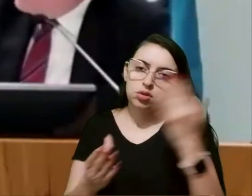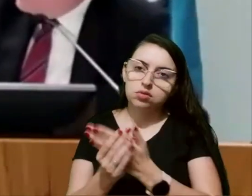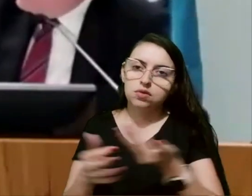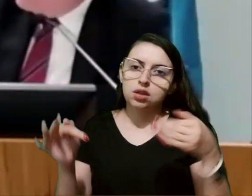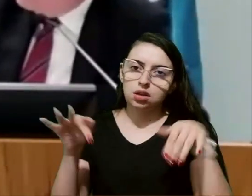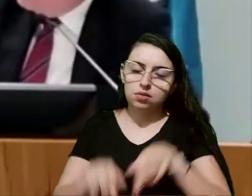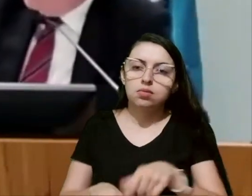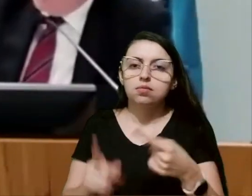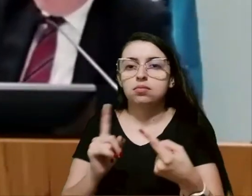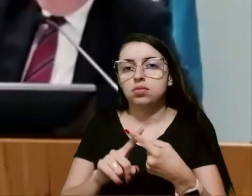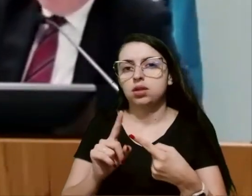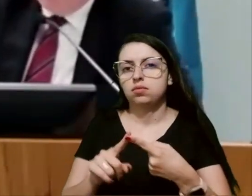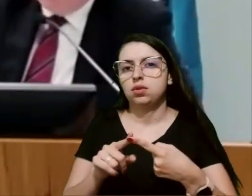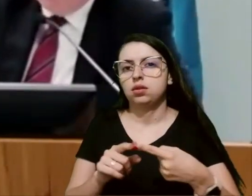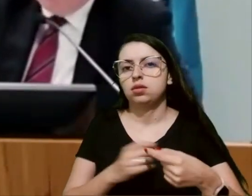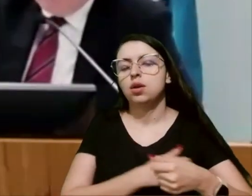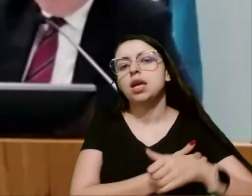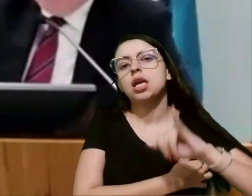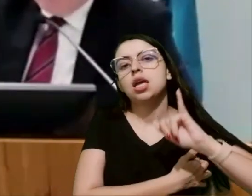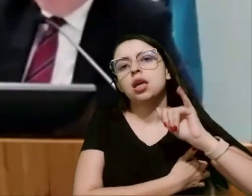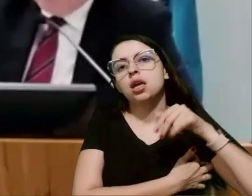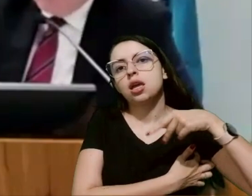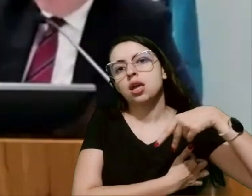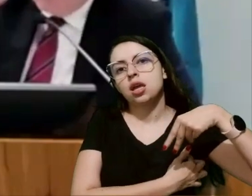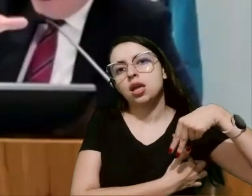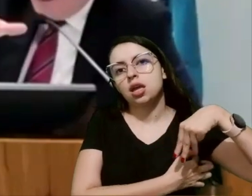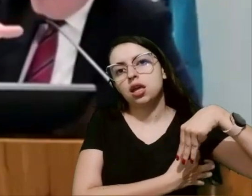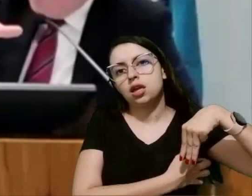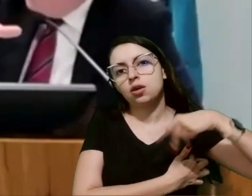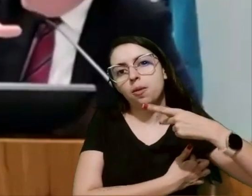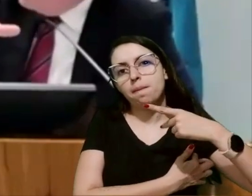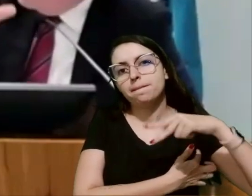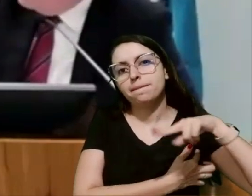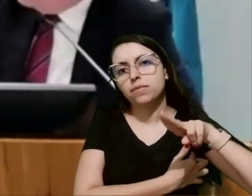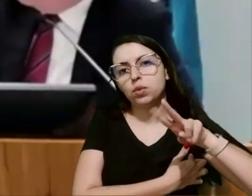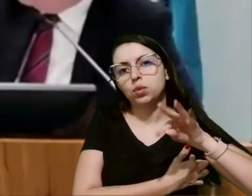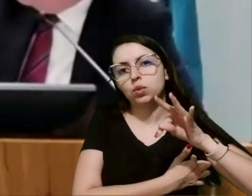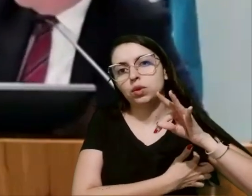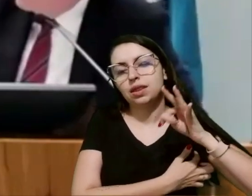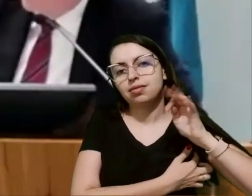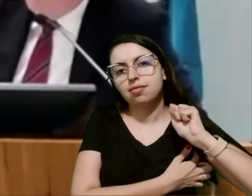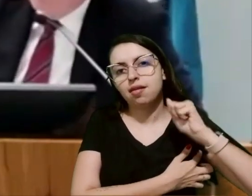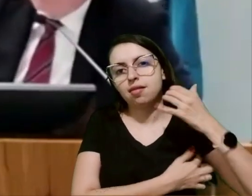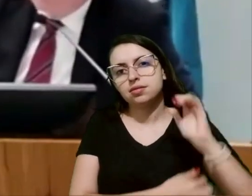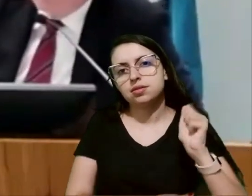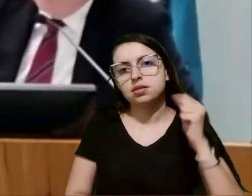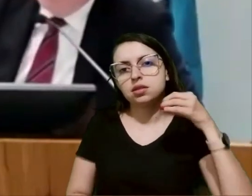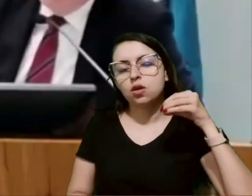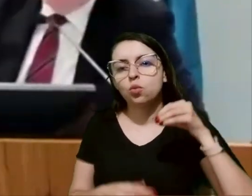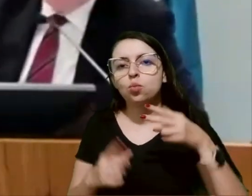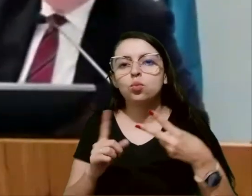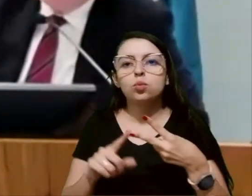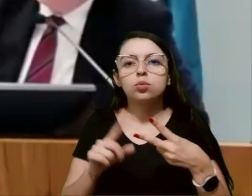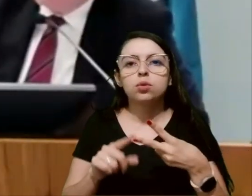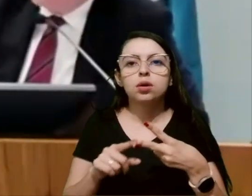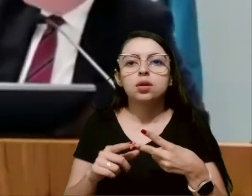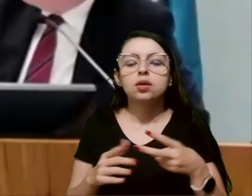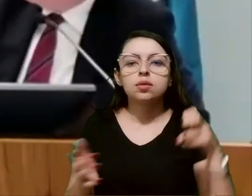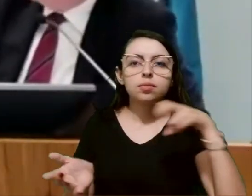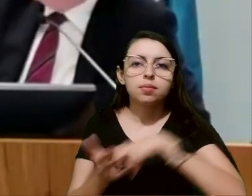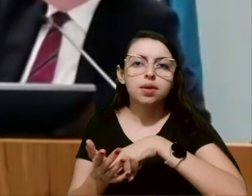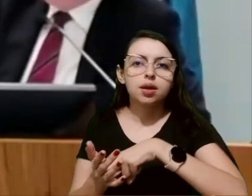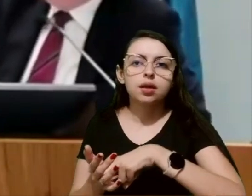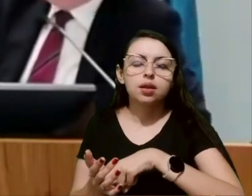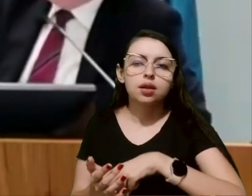duas sentenças. Primeiro, uma sentença de mérito da imputação, que é a que eu mencionei agora, materialidade, autoria e elemento subjetivo. E uma outra sentença,